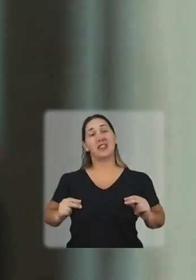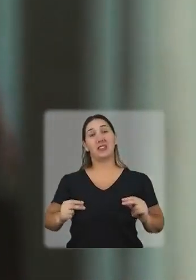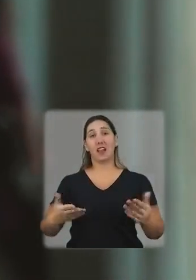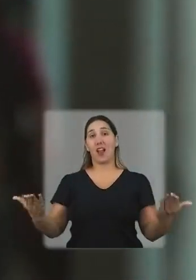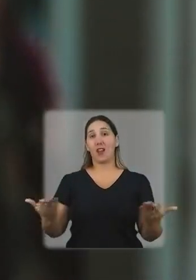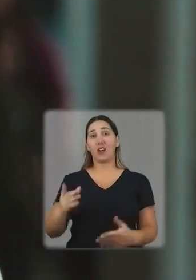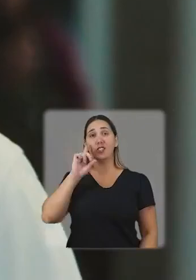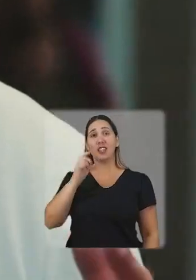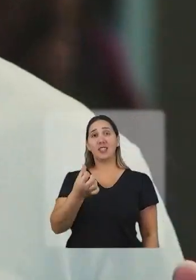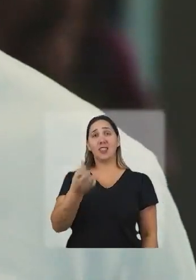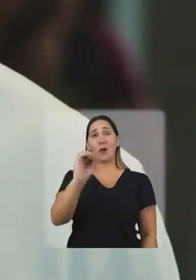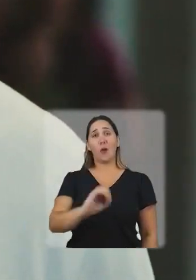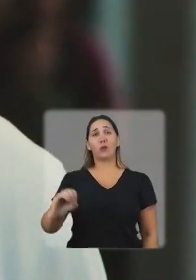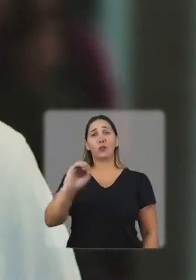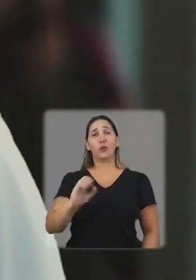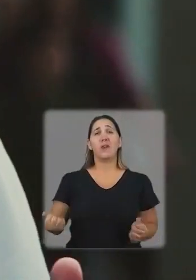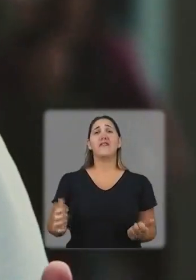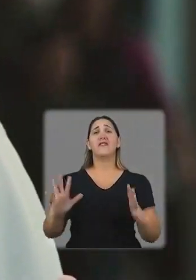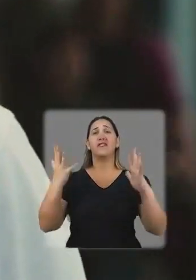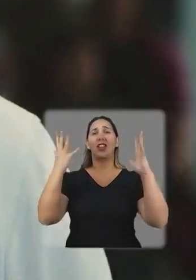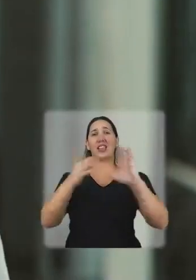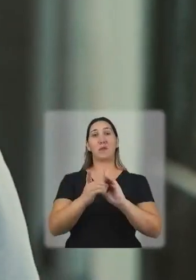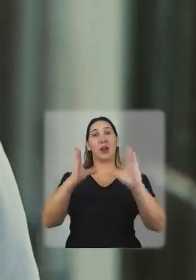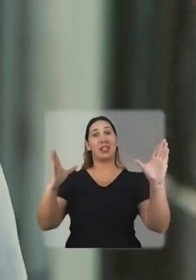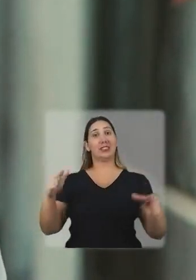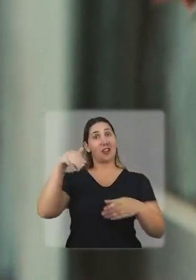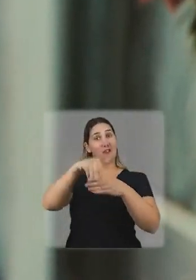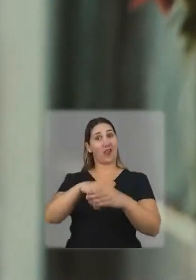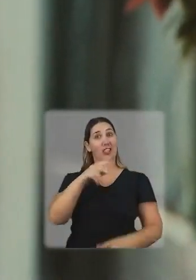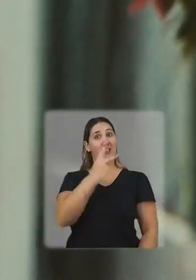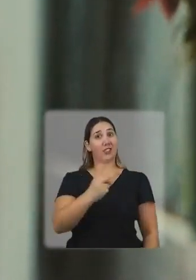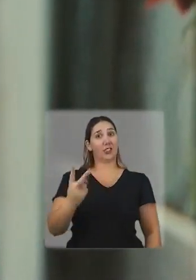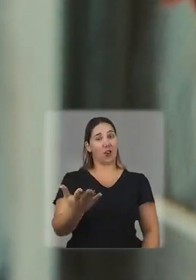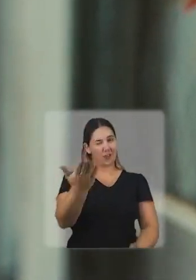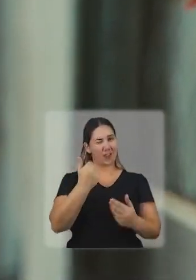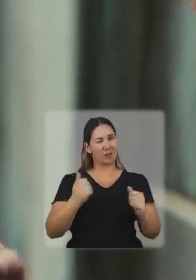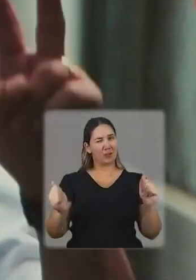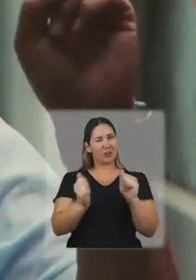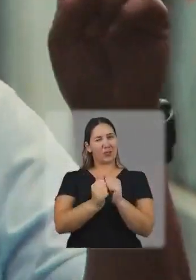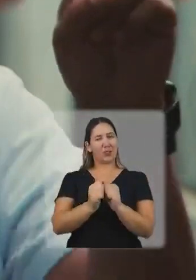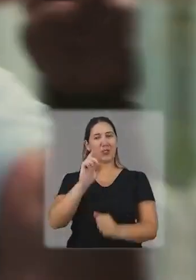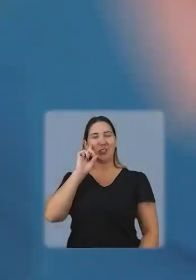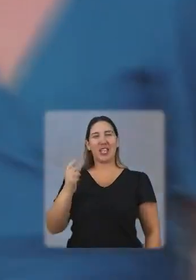6 de outubro para a grande festa da democracia para votar o 22.